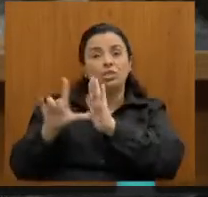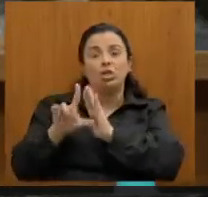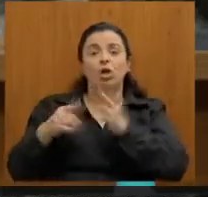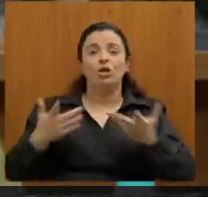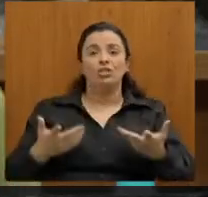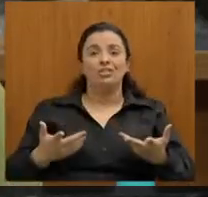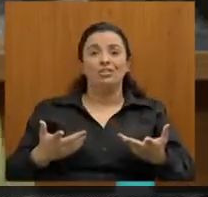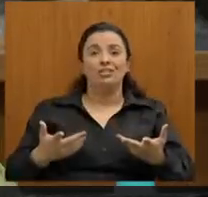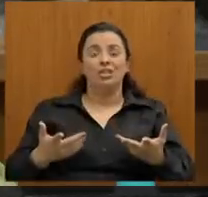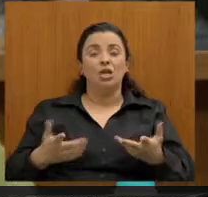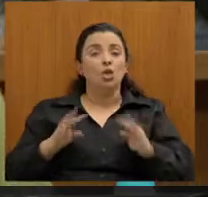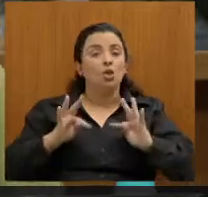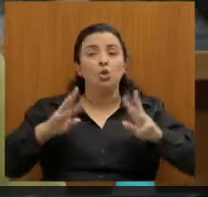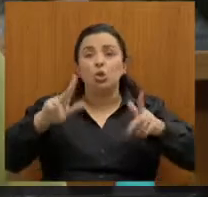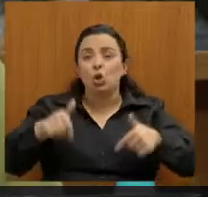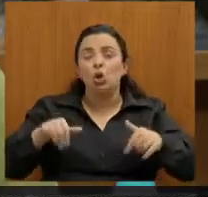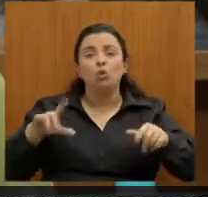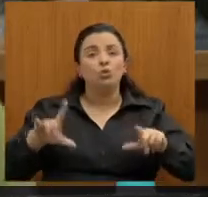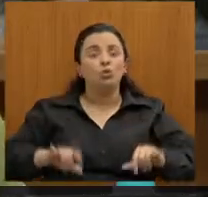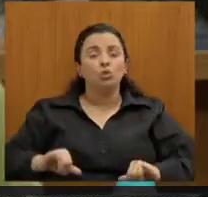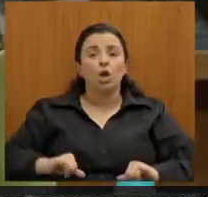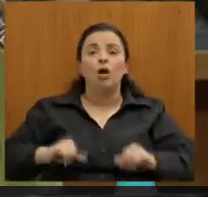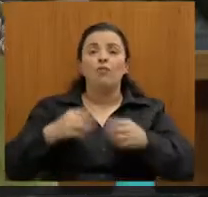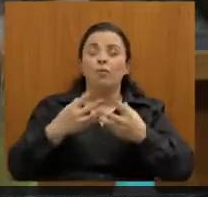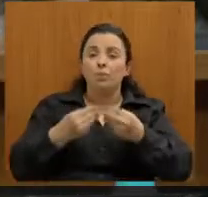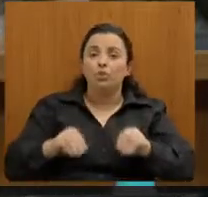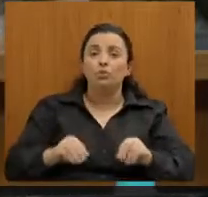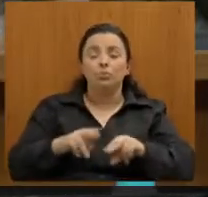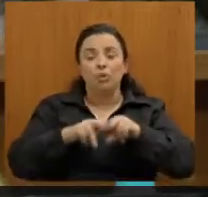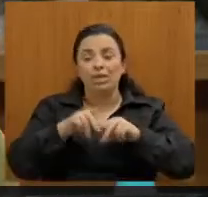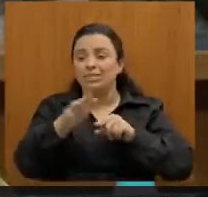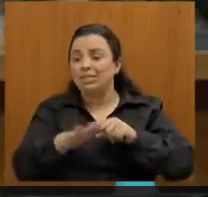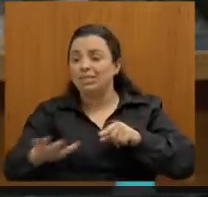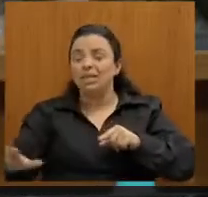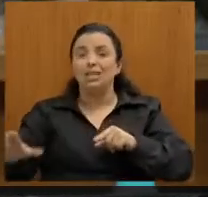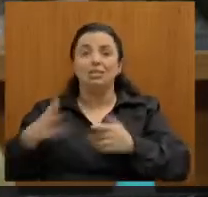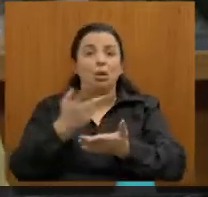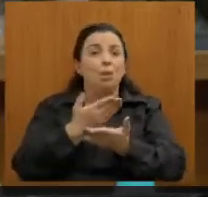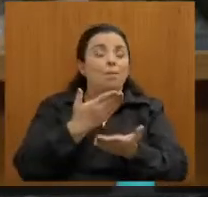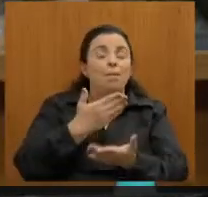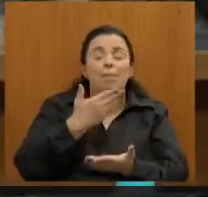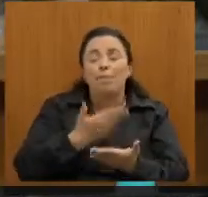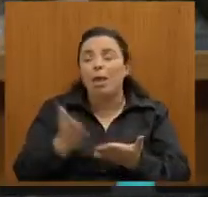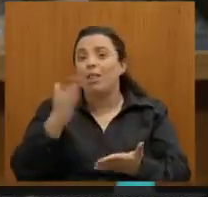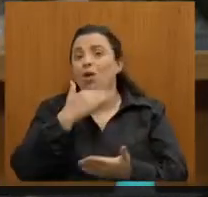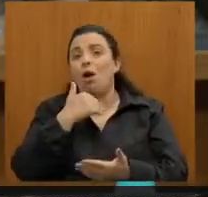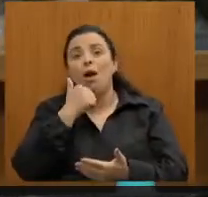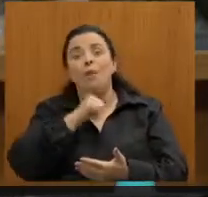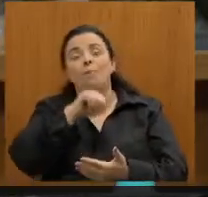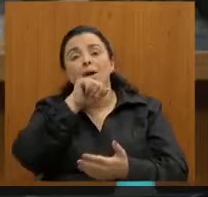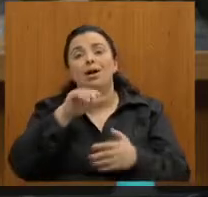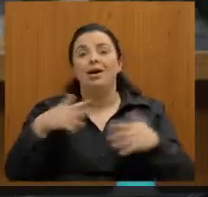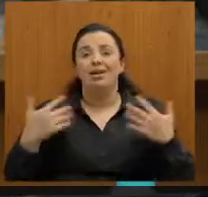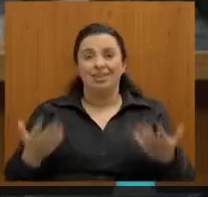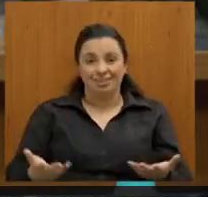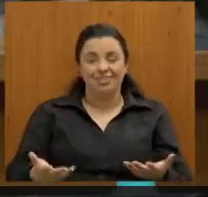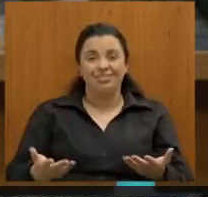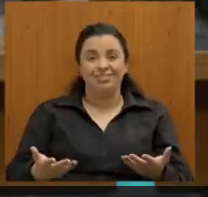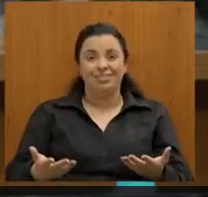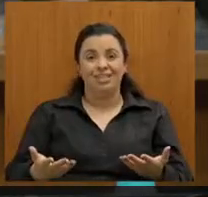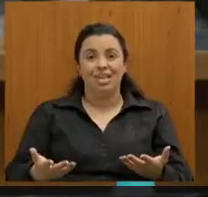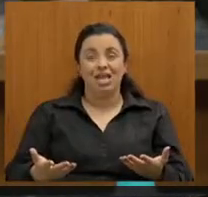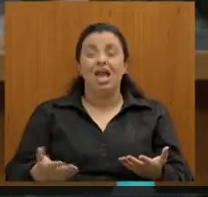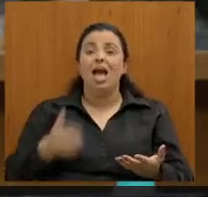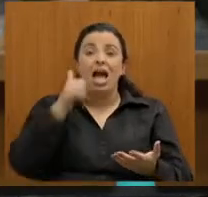ficando órfãs paga a conta dos auxílios previdenciários das mulheres que como Maria da Penha